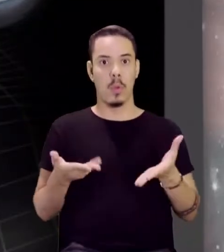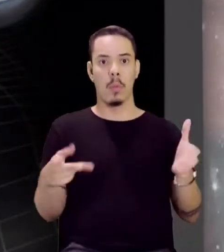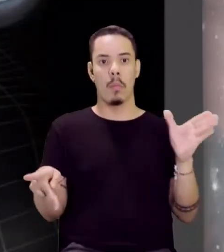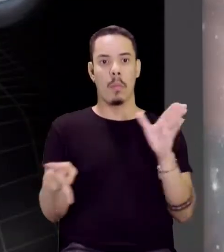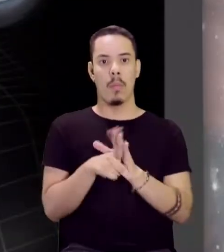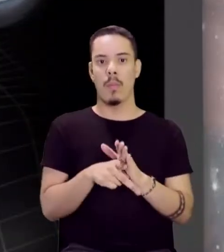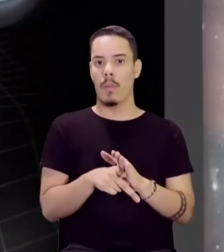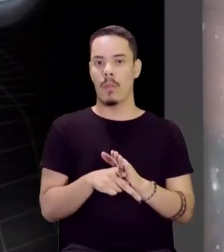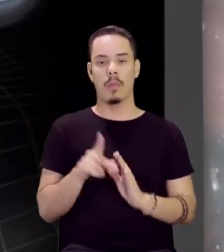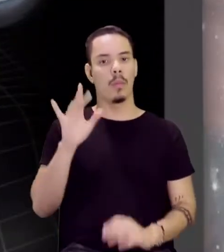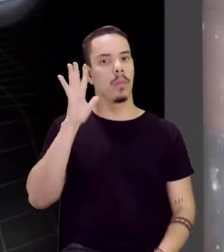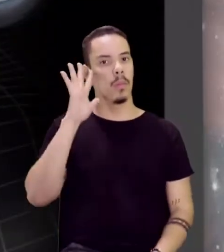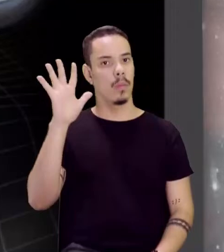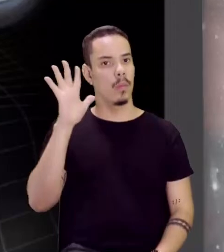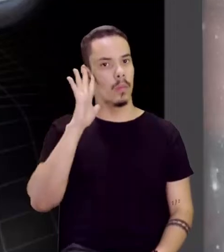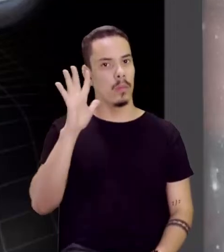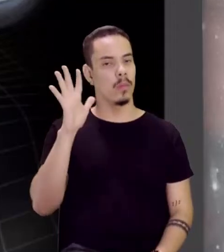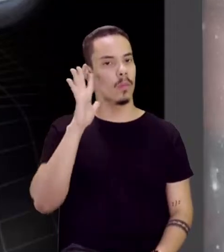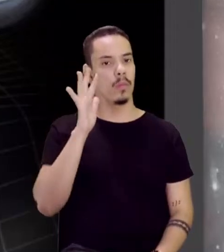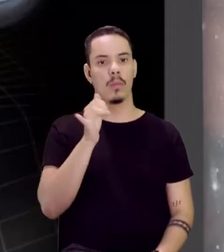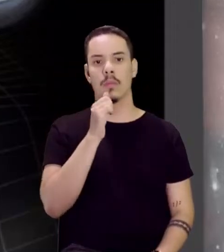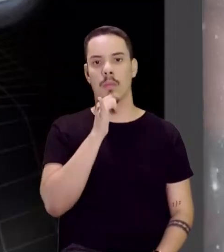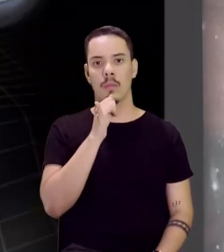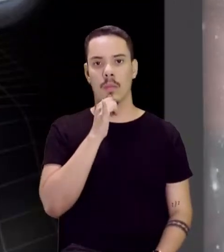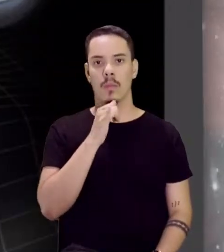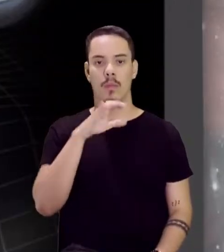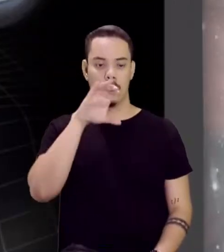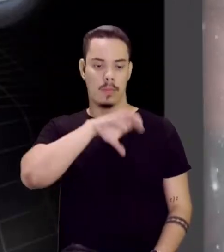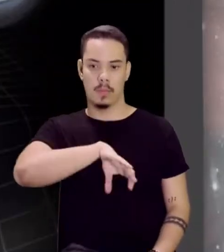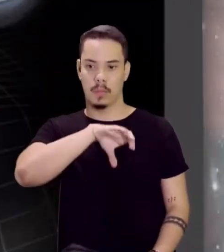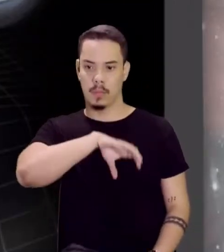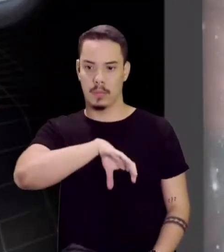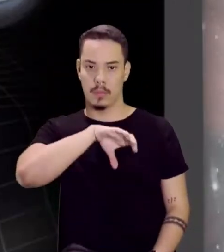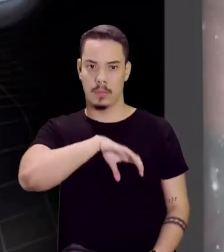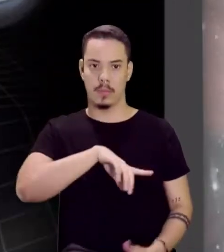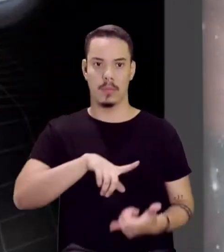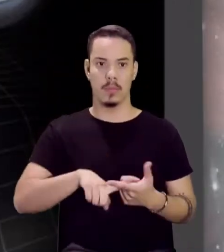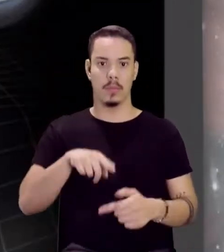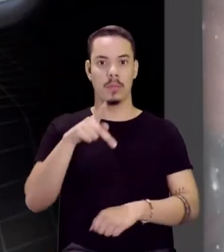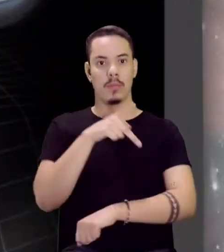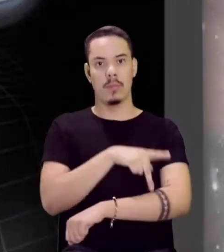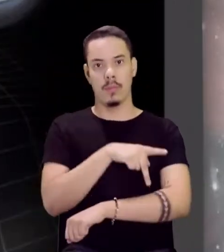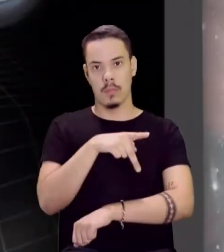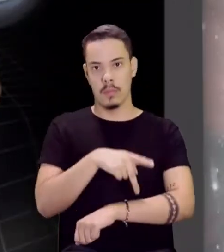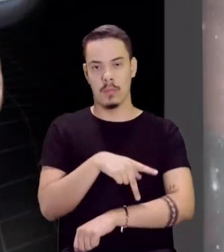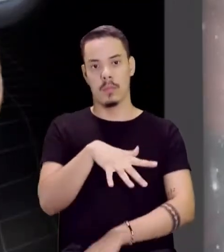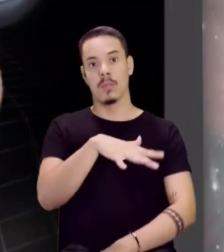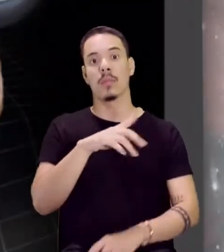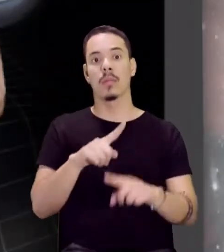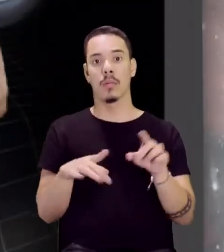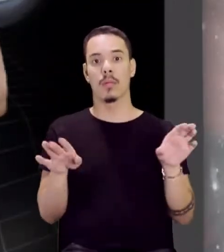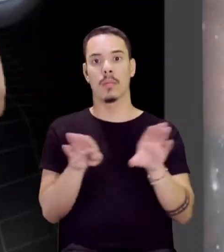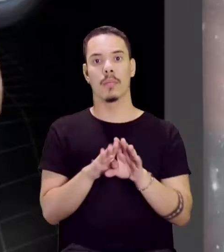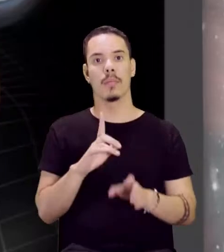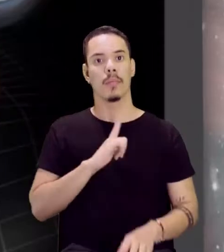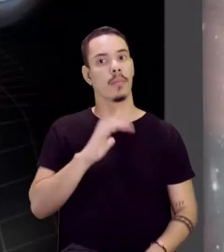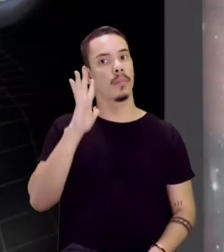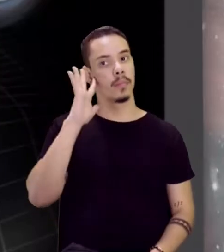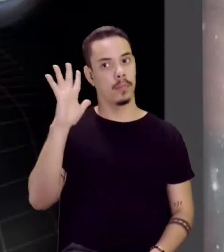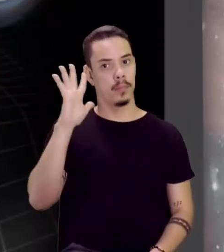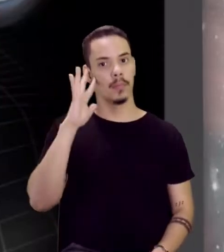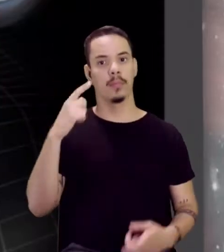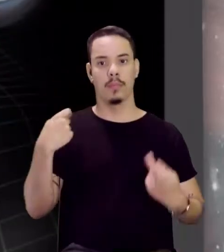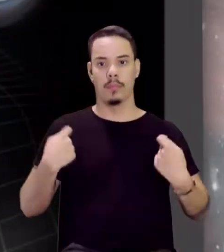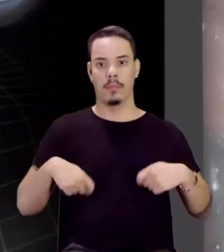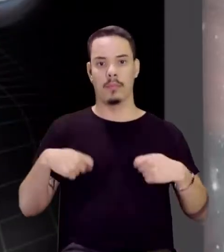só para as partes teóricas, como língua portuguesa, né, pedagogia, mas eles também têm suas teorias que precisam da